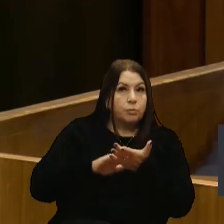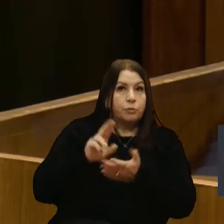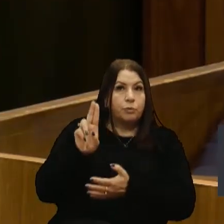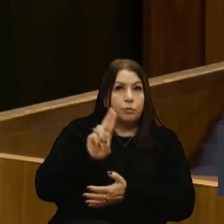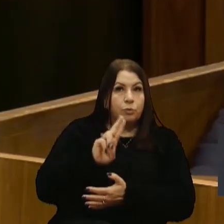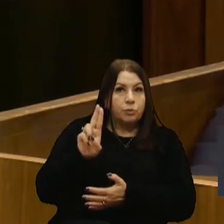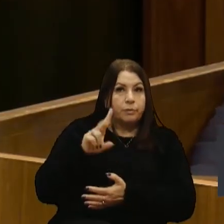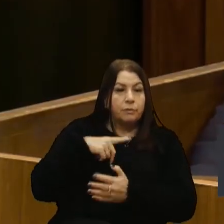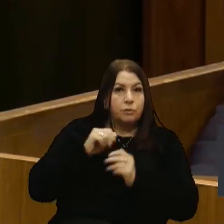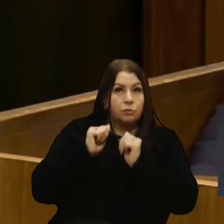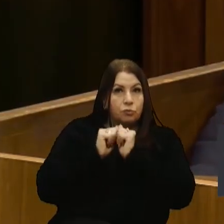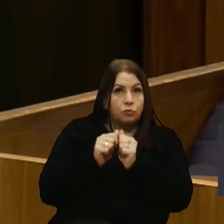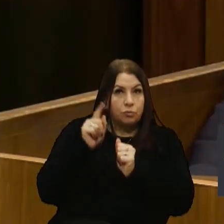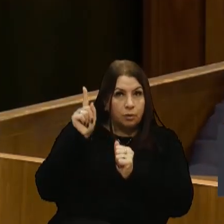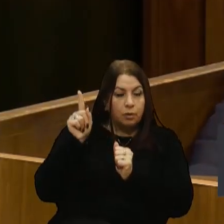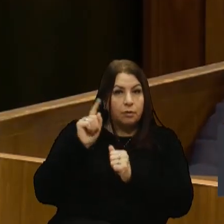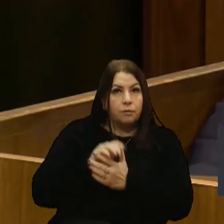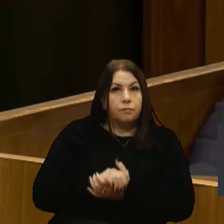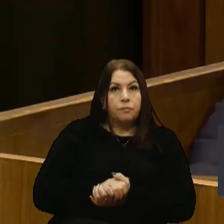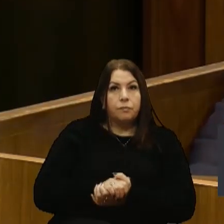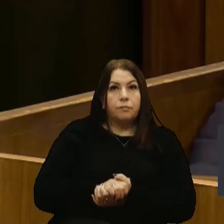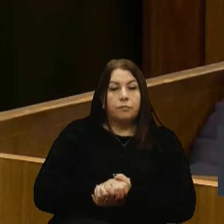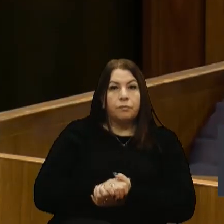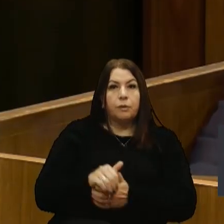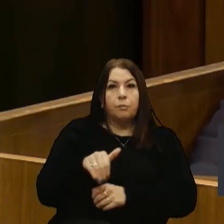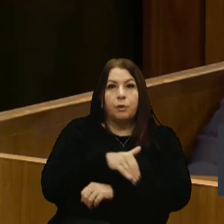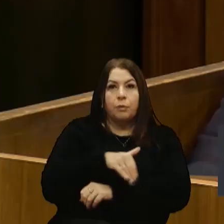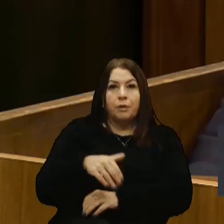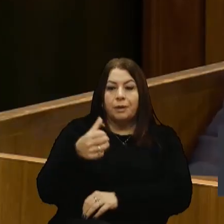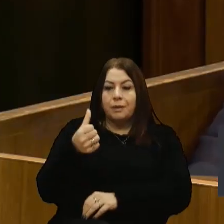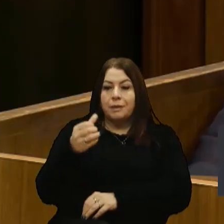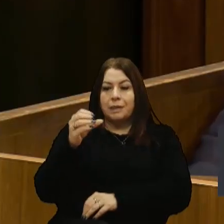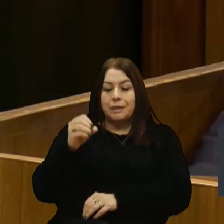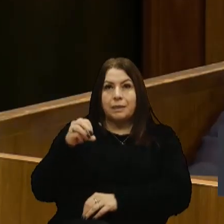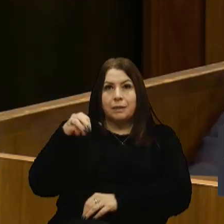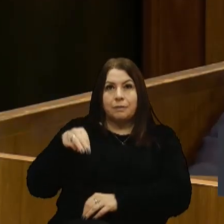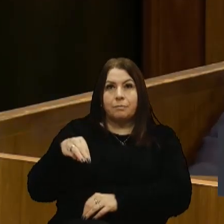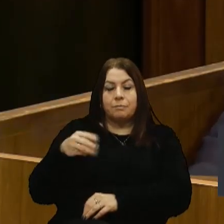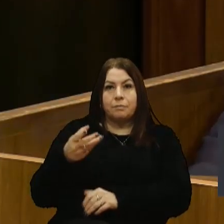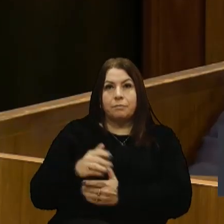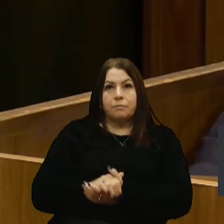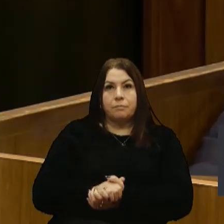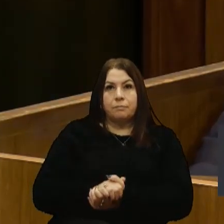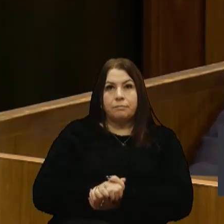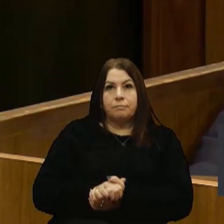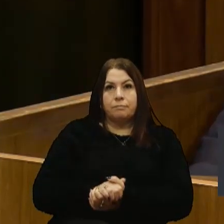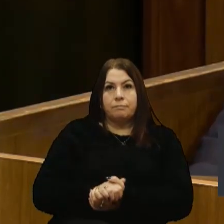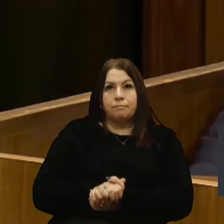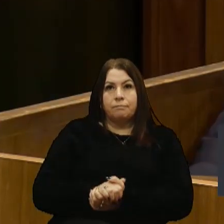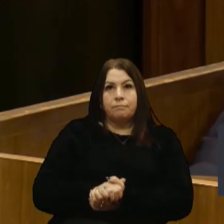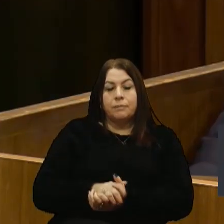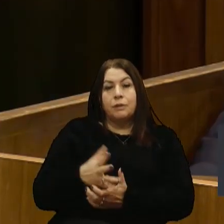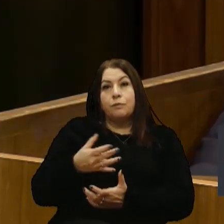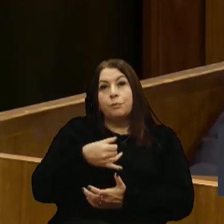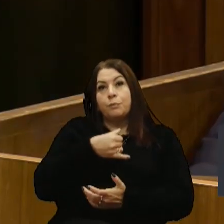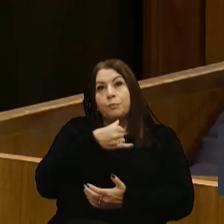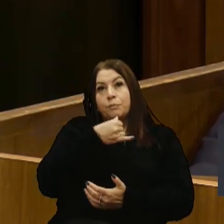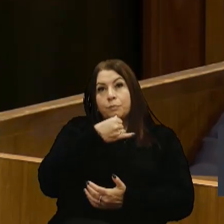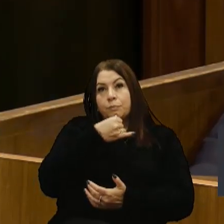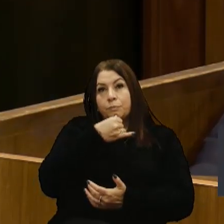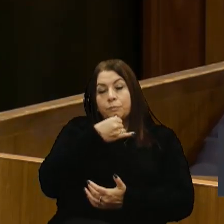porque eu estive com ele lá, uma rua de 60 metros, eu fico muito